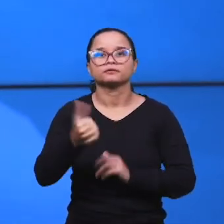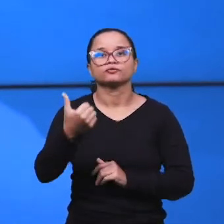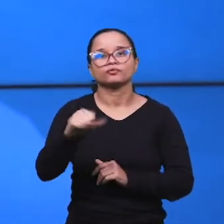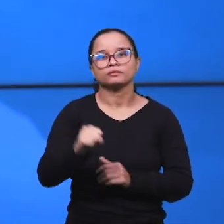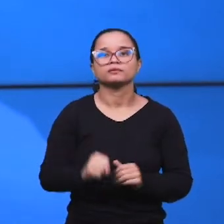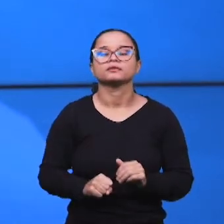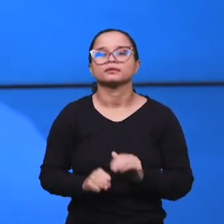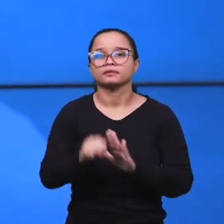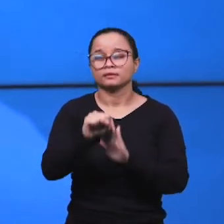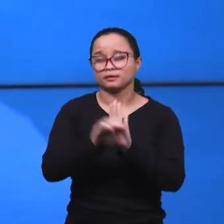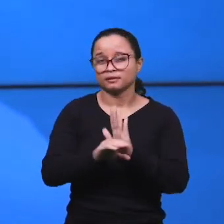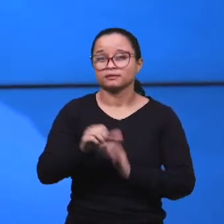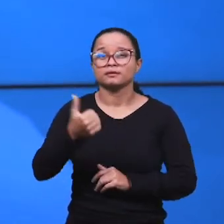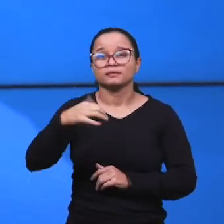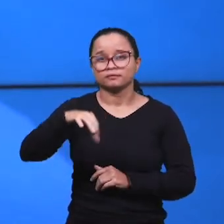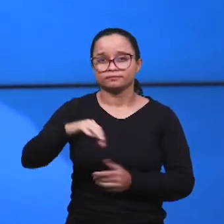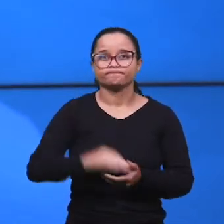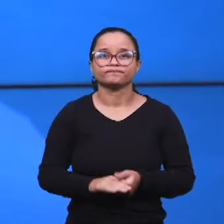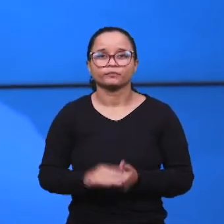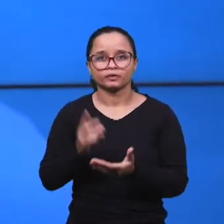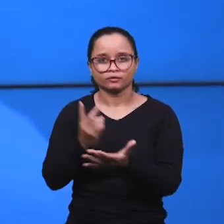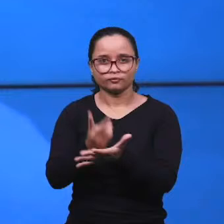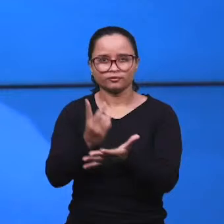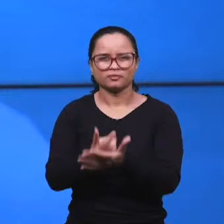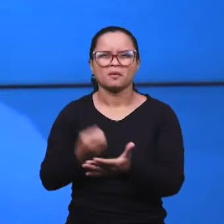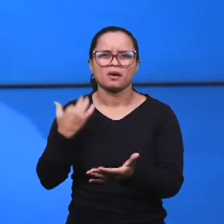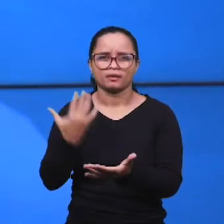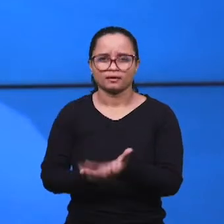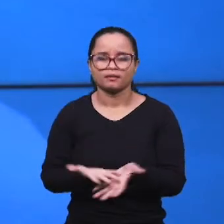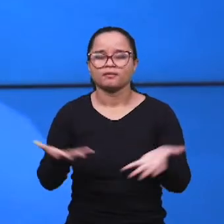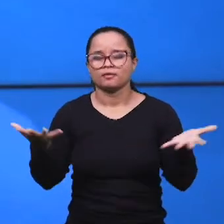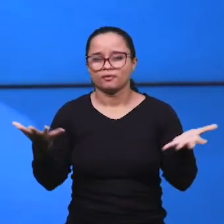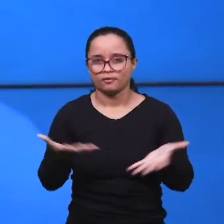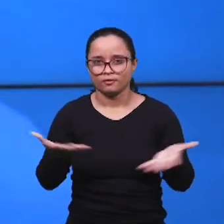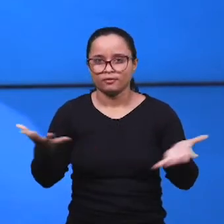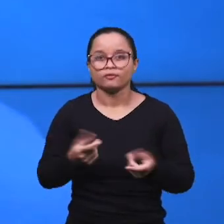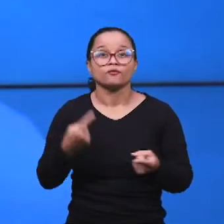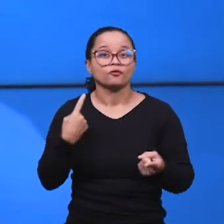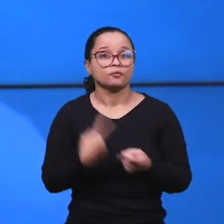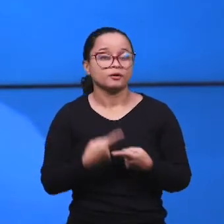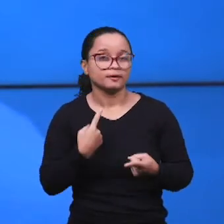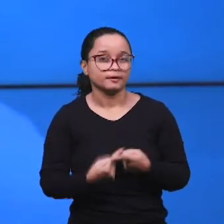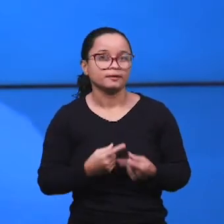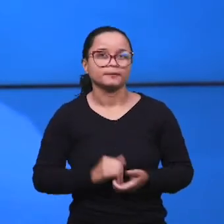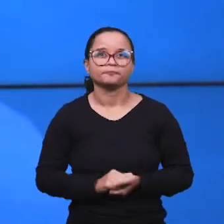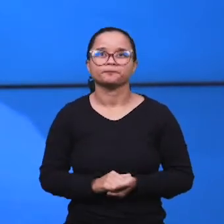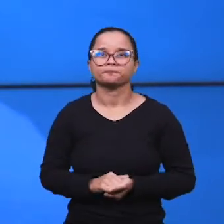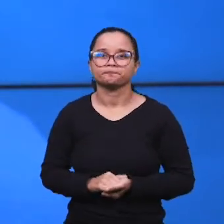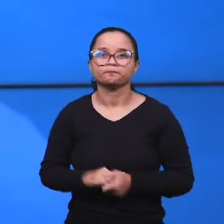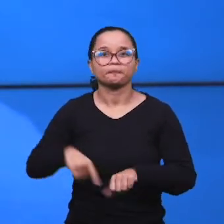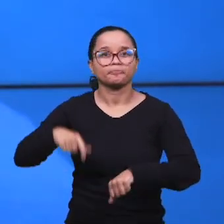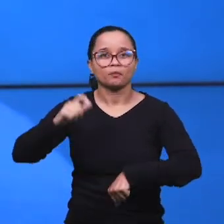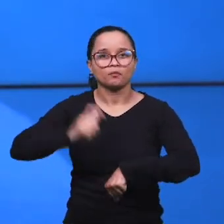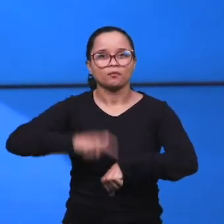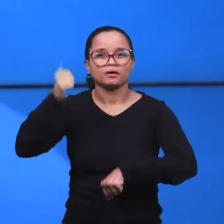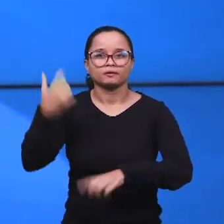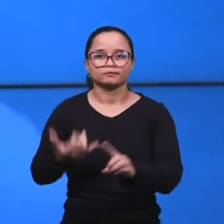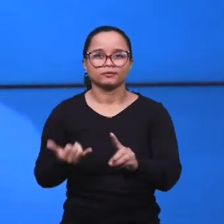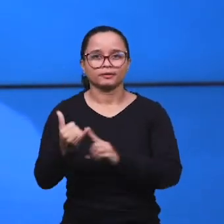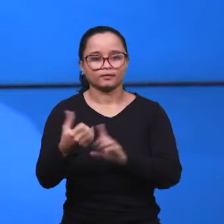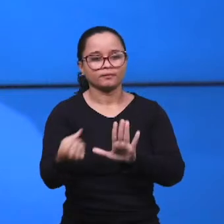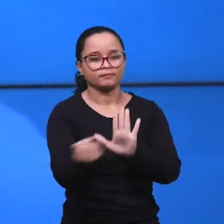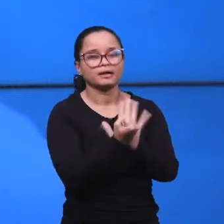XIX, e podemos dizer que permanece até os dias de hoje, porque foi um fato, foi um momento profético, um